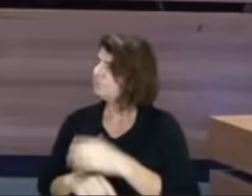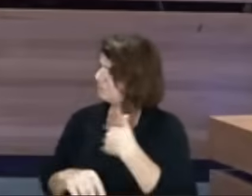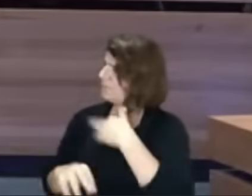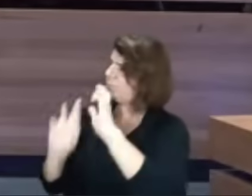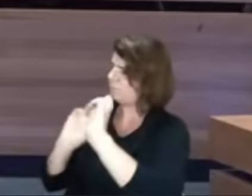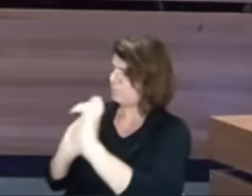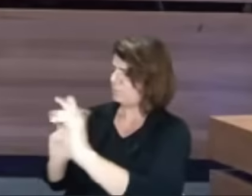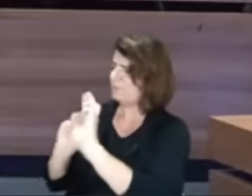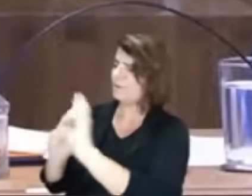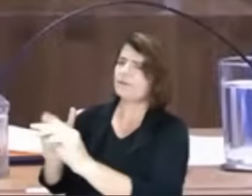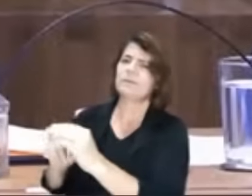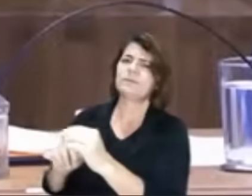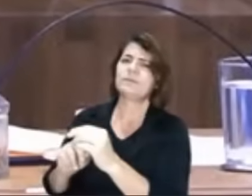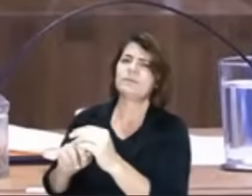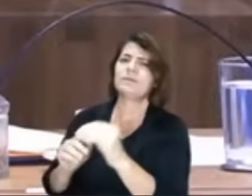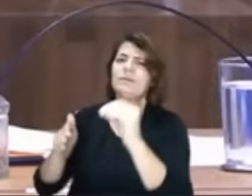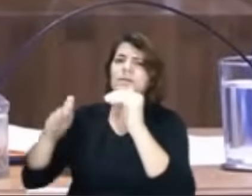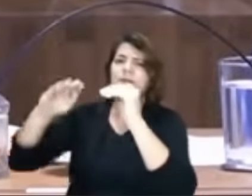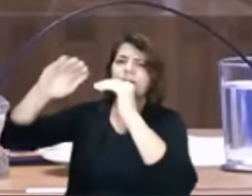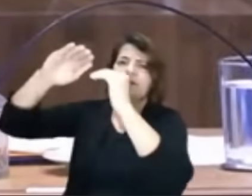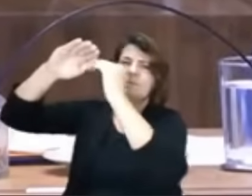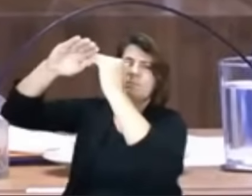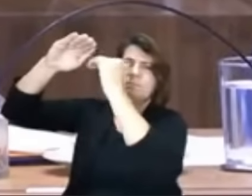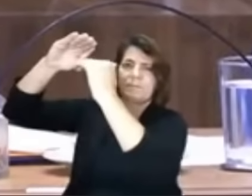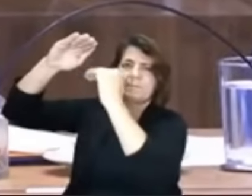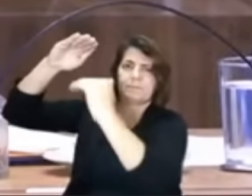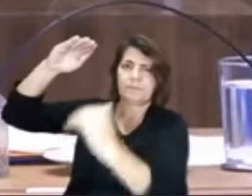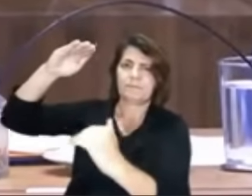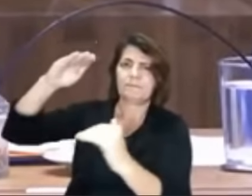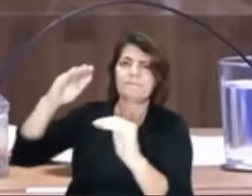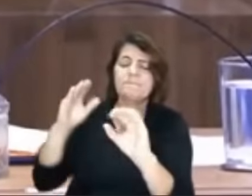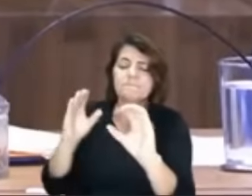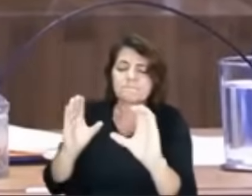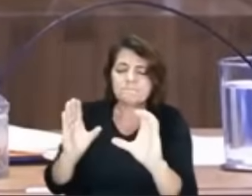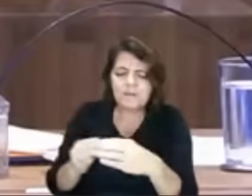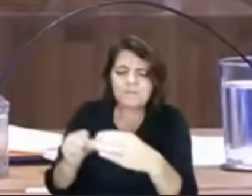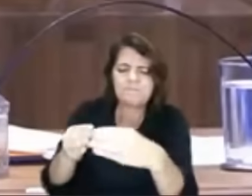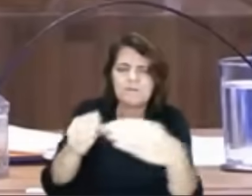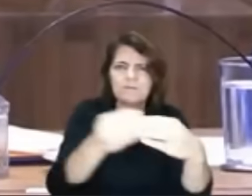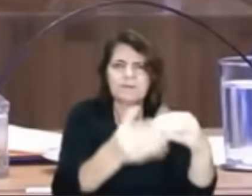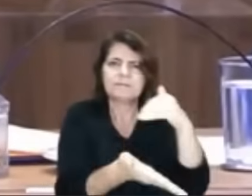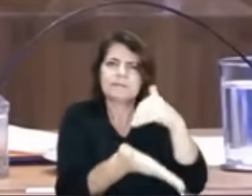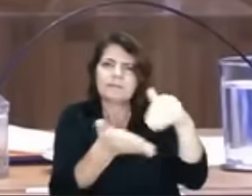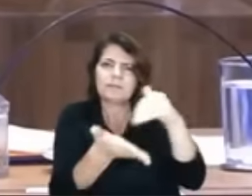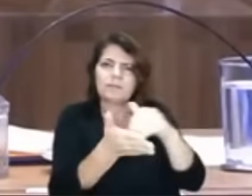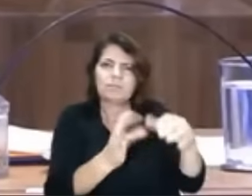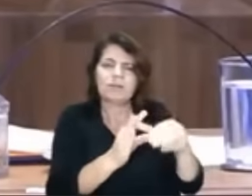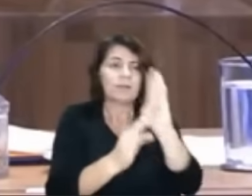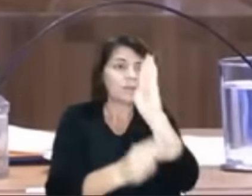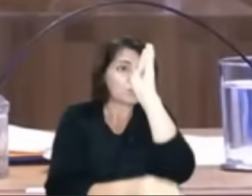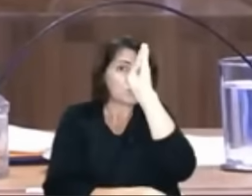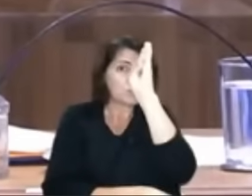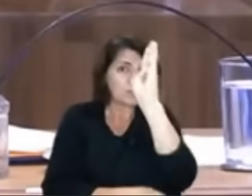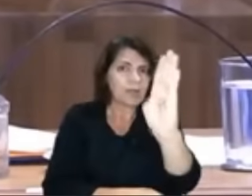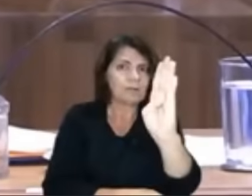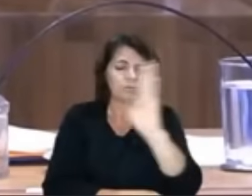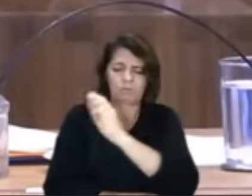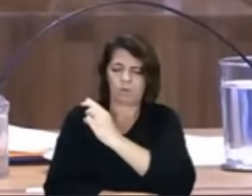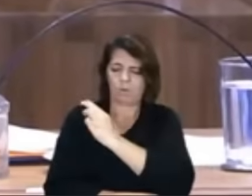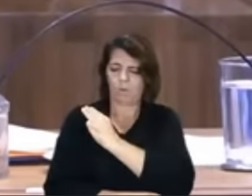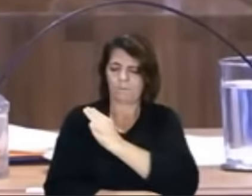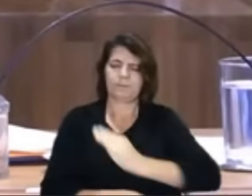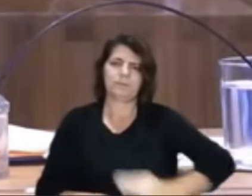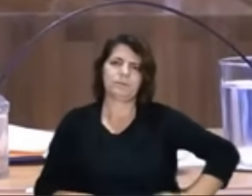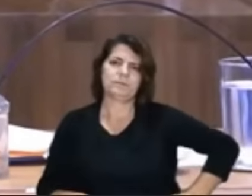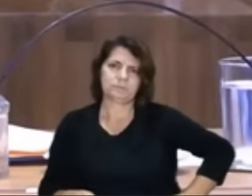deputado o secretário executivo tem vários várias secretarias ligadas a Ministérios que elas se reportam direto ao Ministro isso não quer dizer que ali